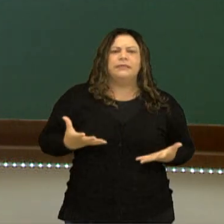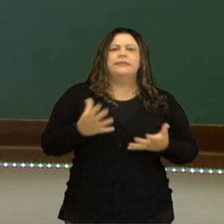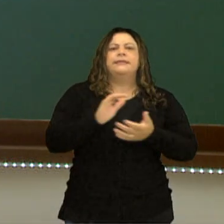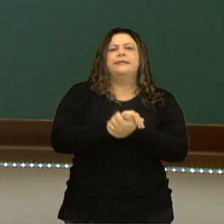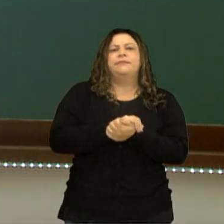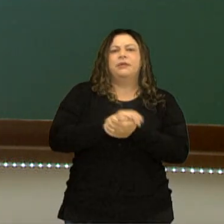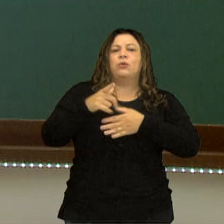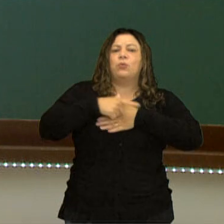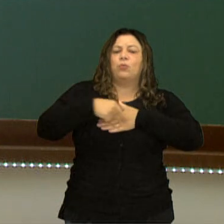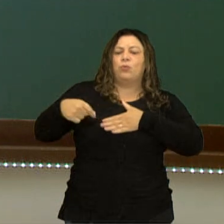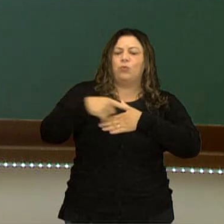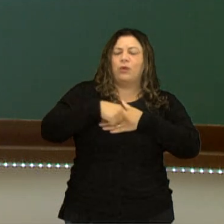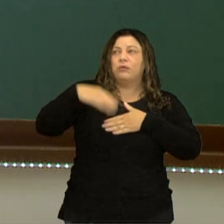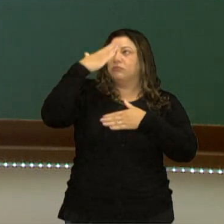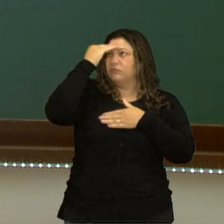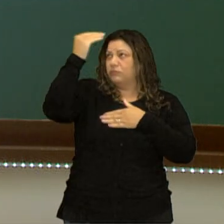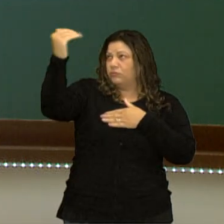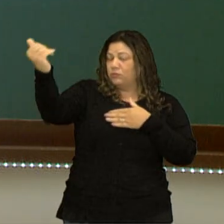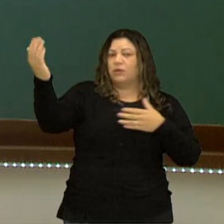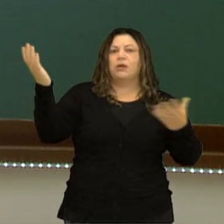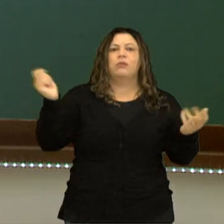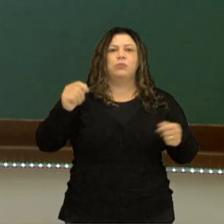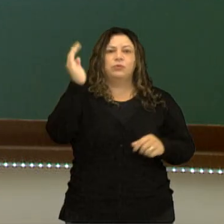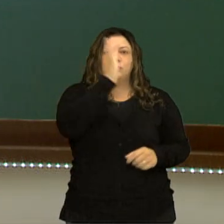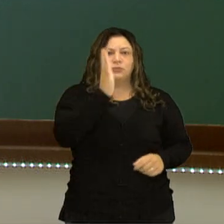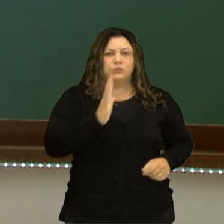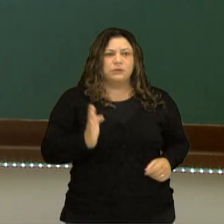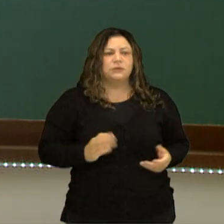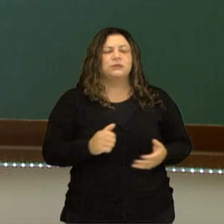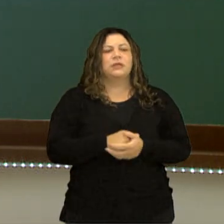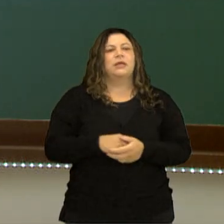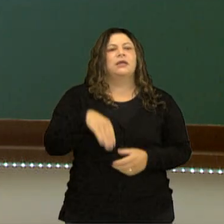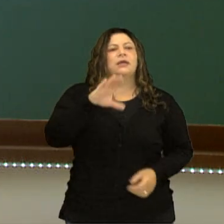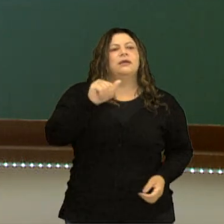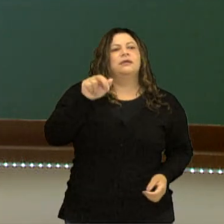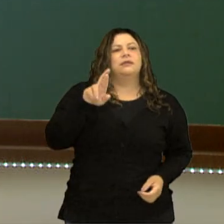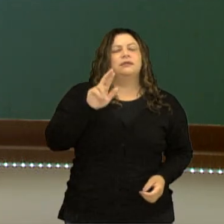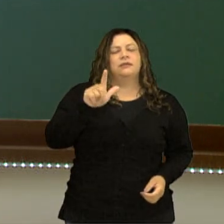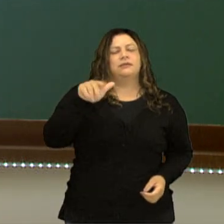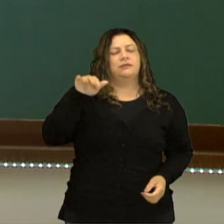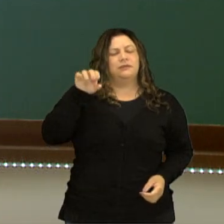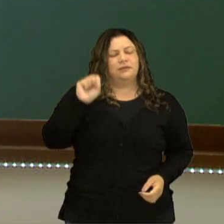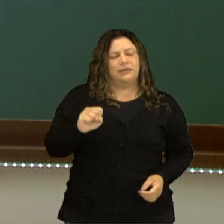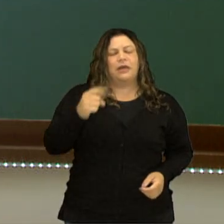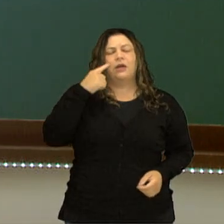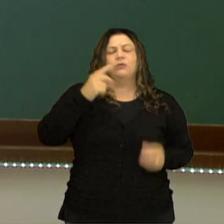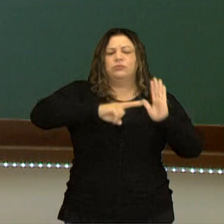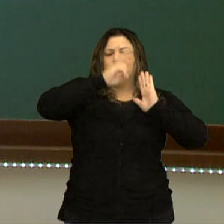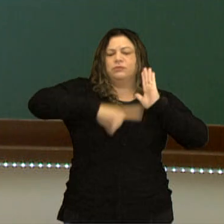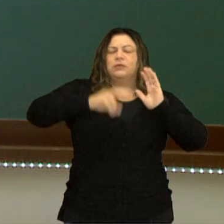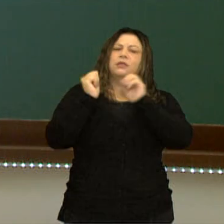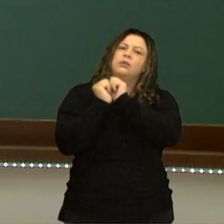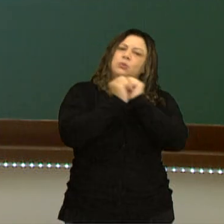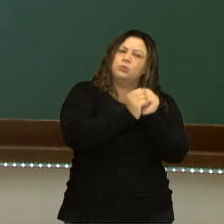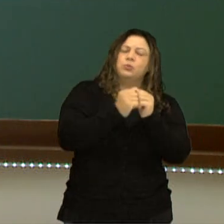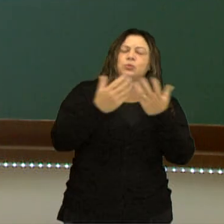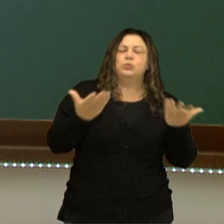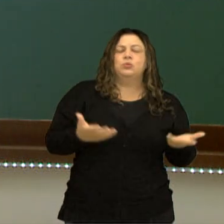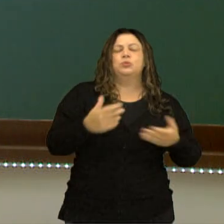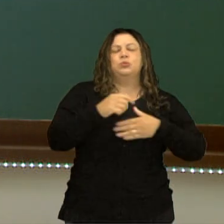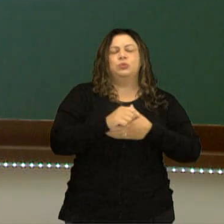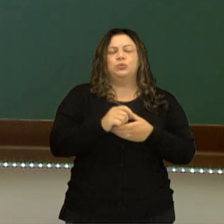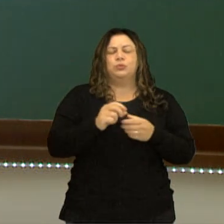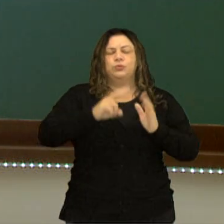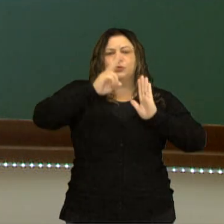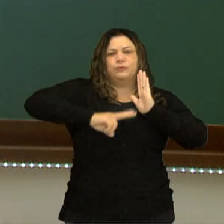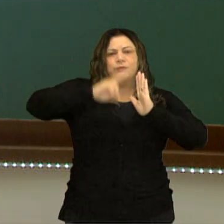um autor muito famoso, um autor brasileiro, Carlos Drummond de Andrade. Então leia comigo, quem sabe você relembre esses versos